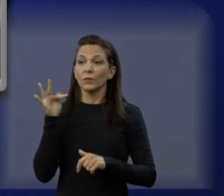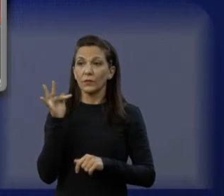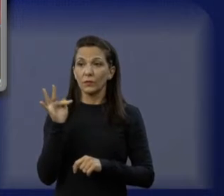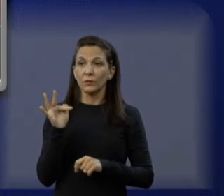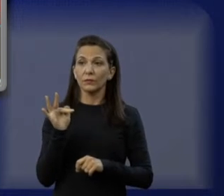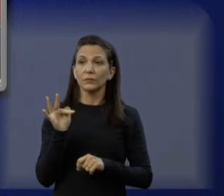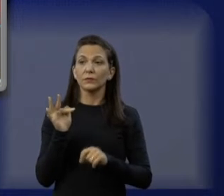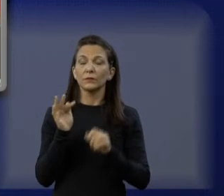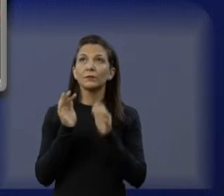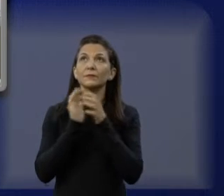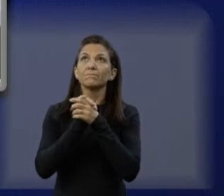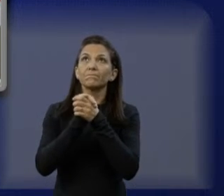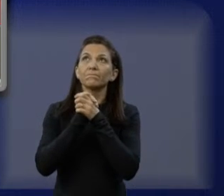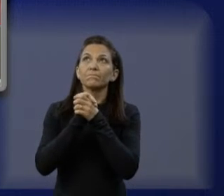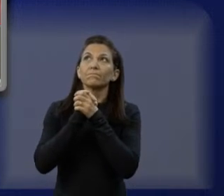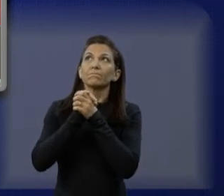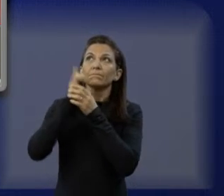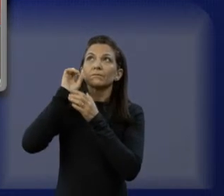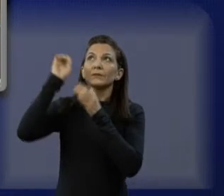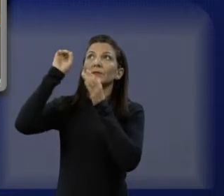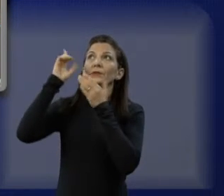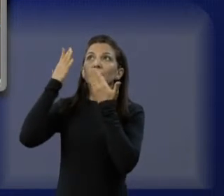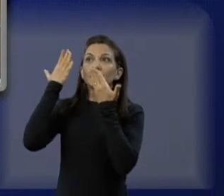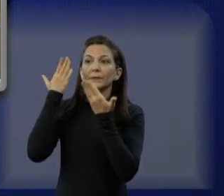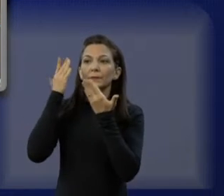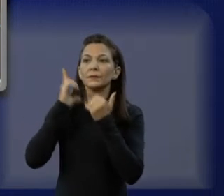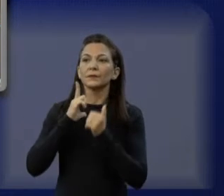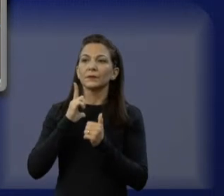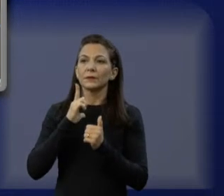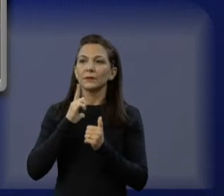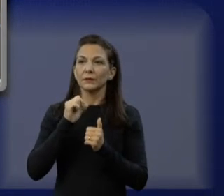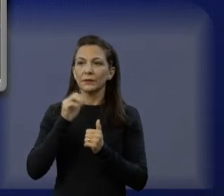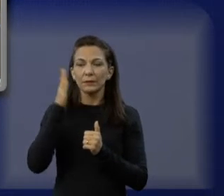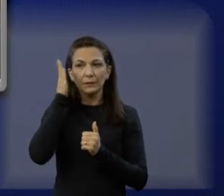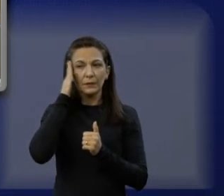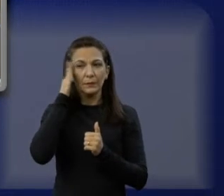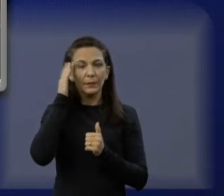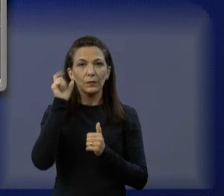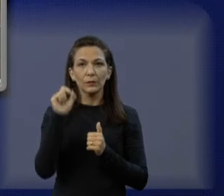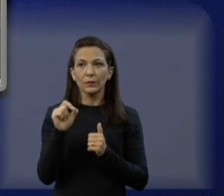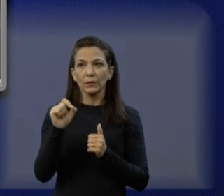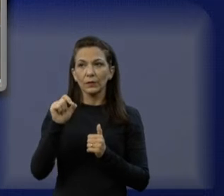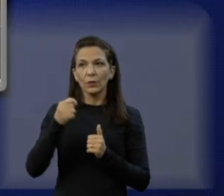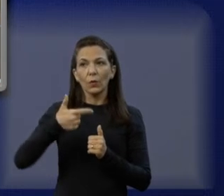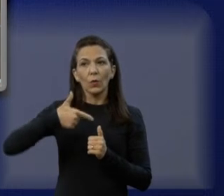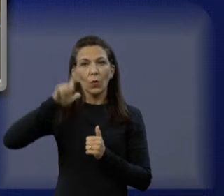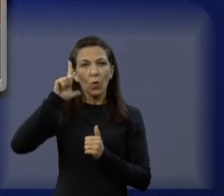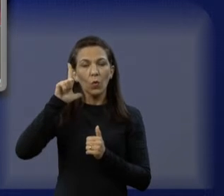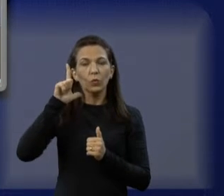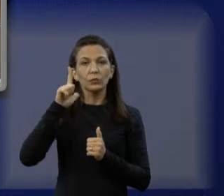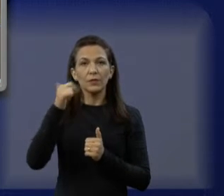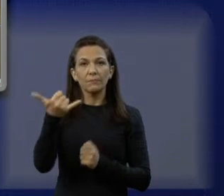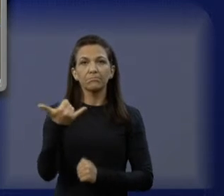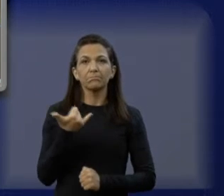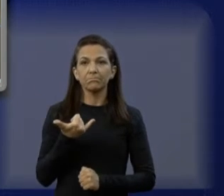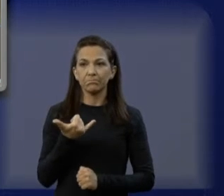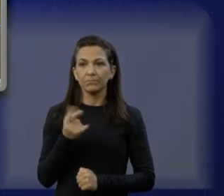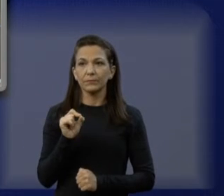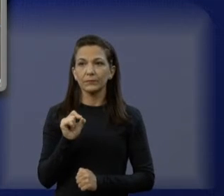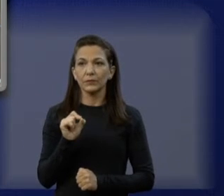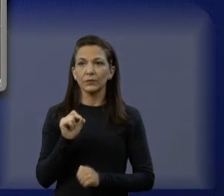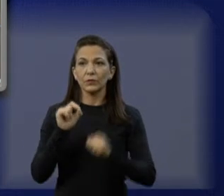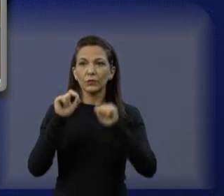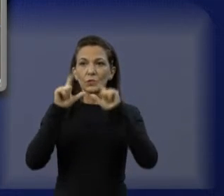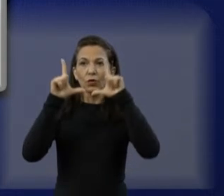graças a Deus aconteceu né O que a gente ficou sabendo na data de ontem pode passar a próxima foto que é uma foto